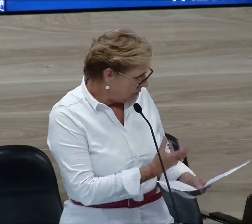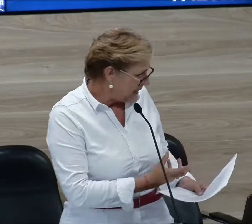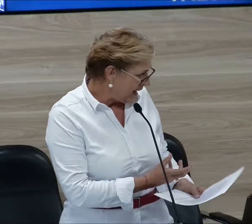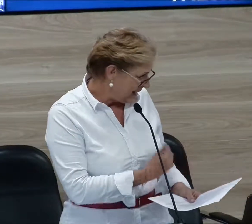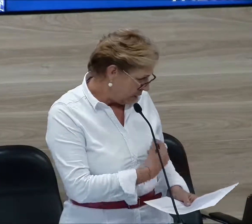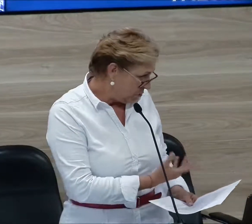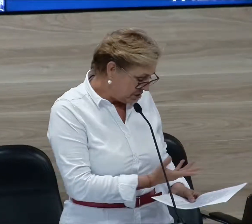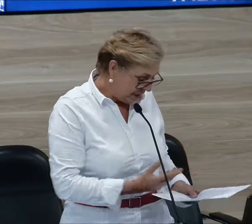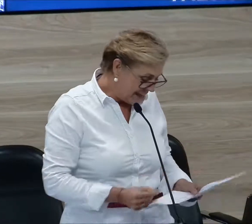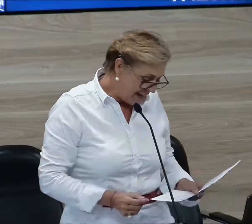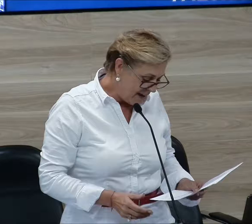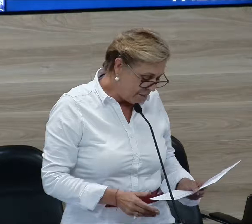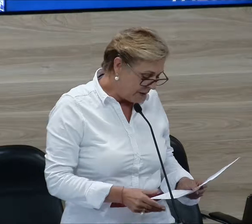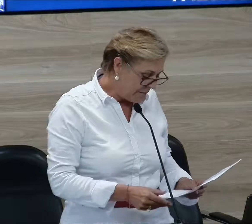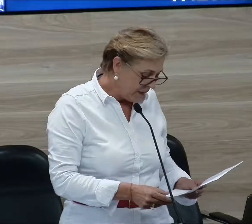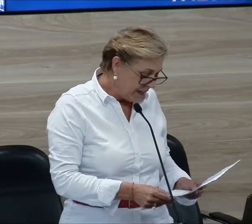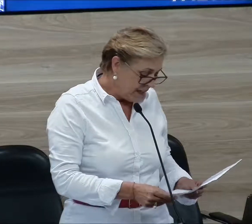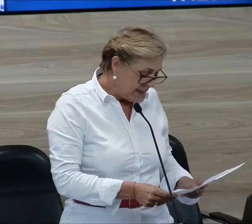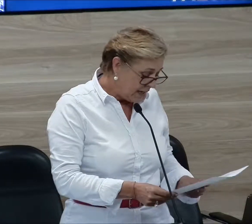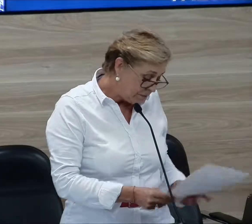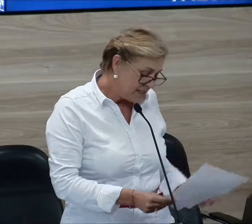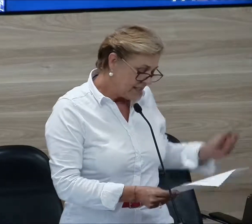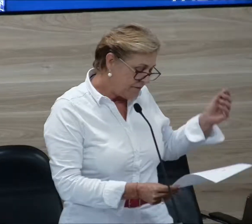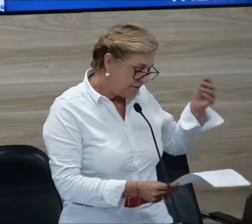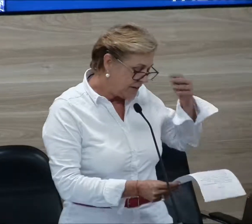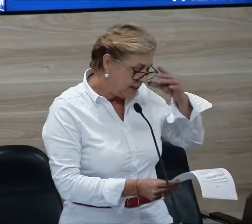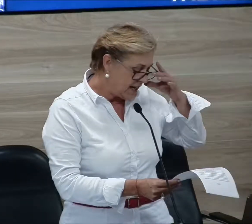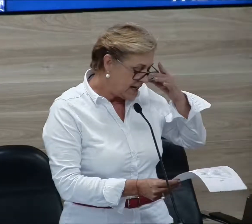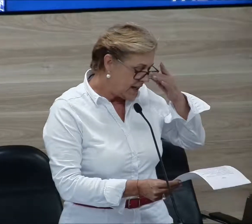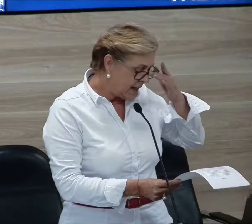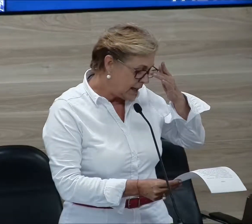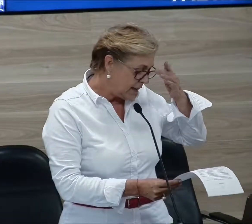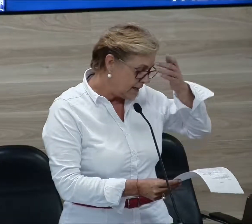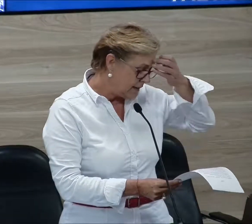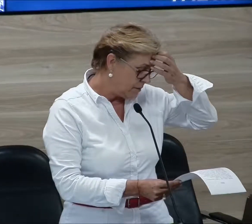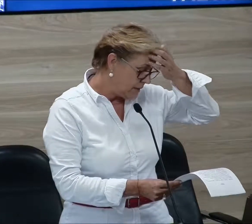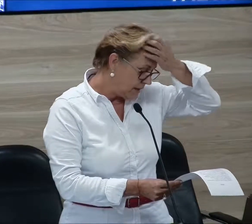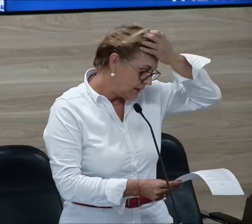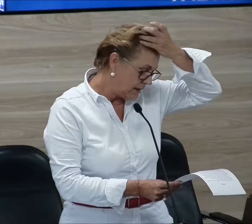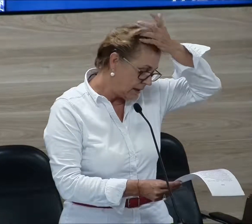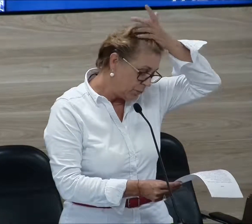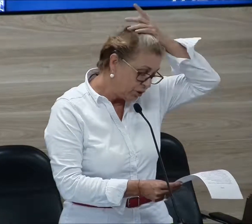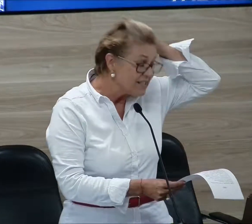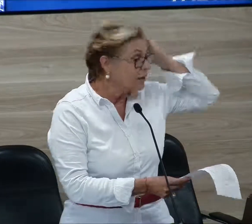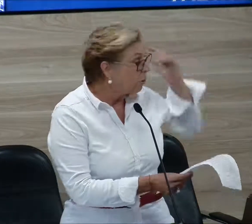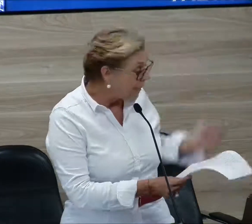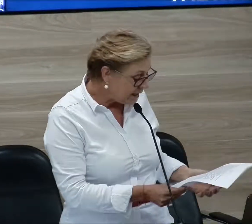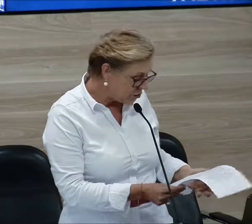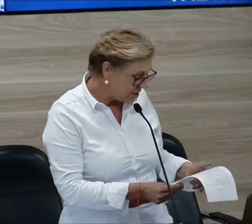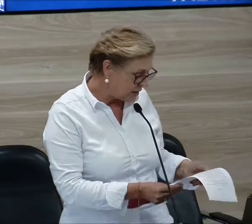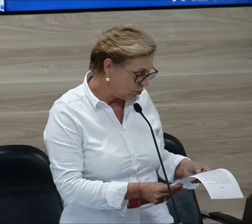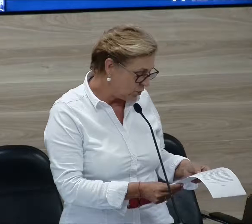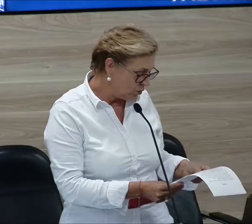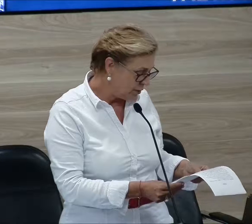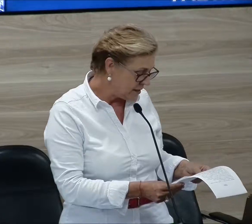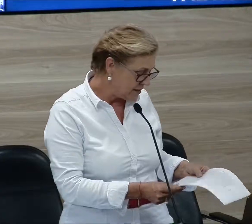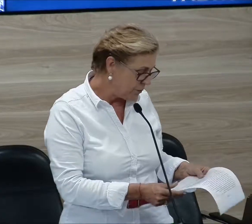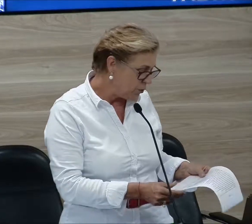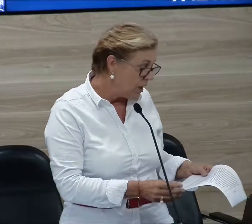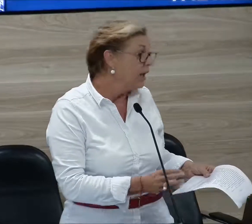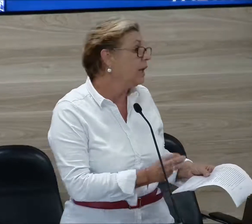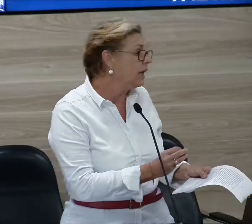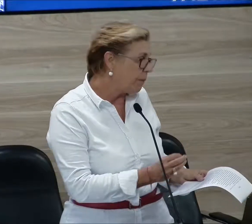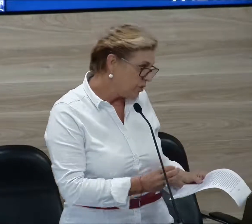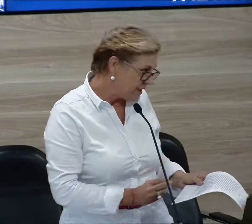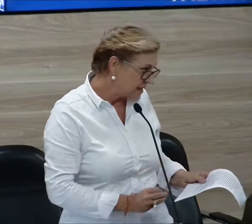que era uma ideia que eu tinha na época, precisava haver a mudança no plano diretor do